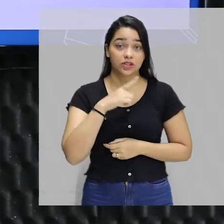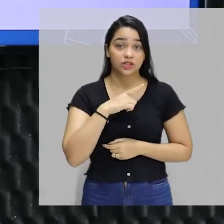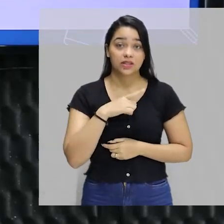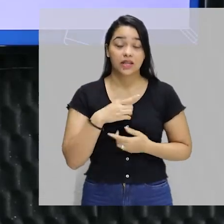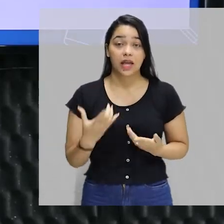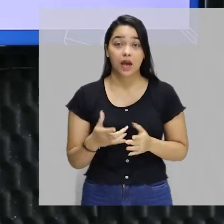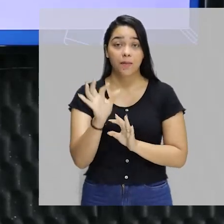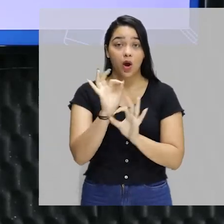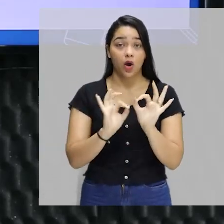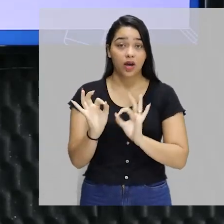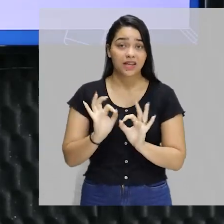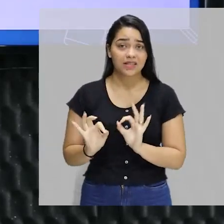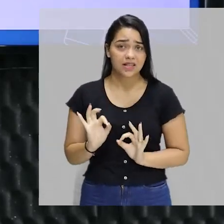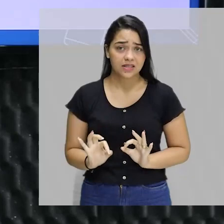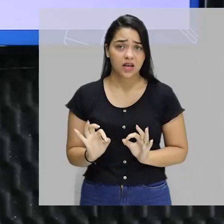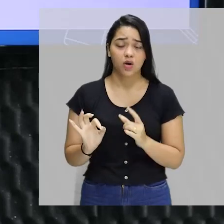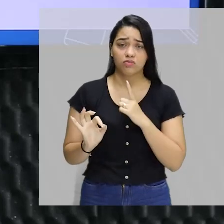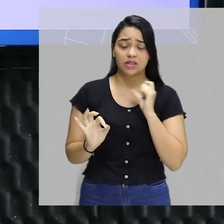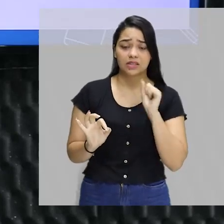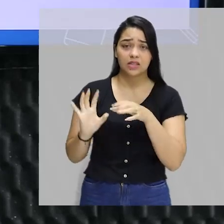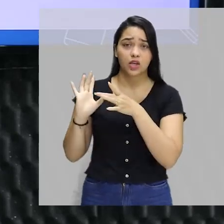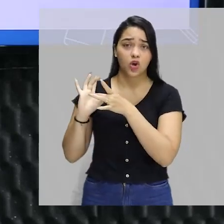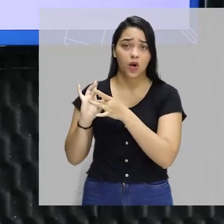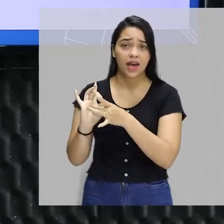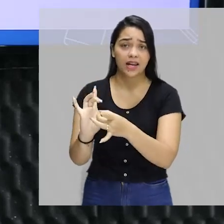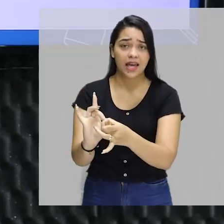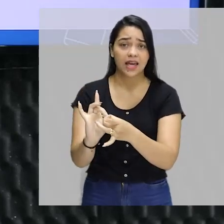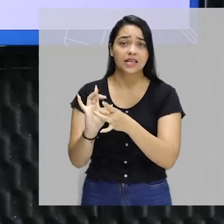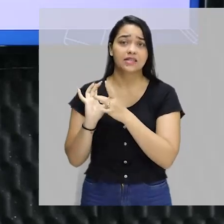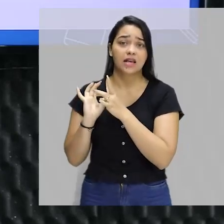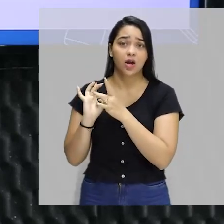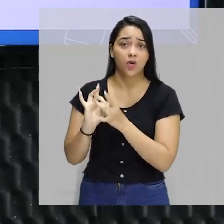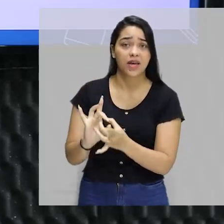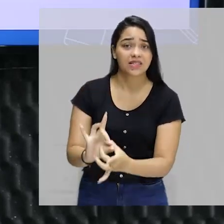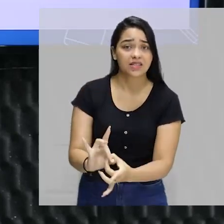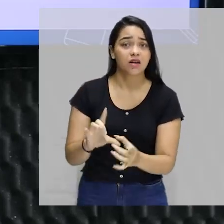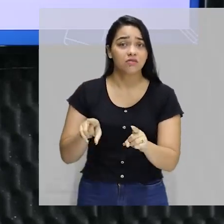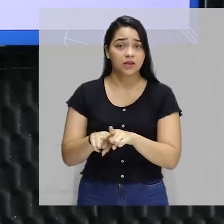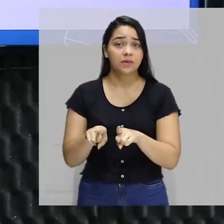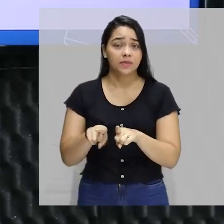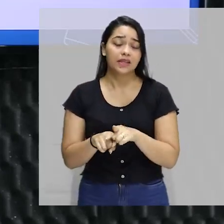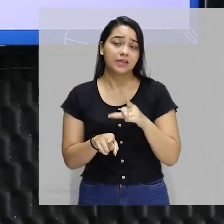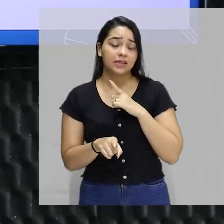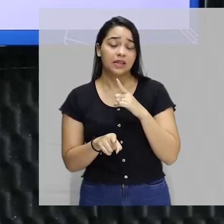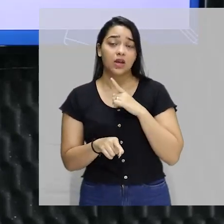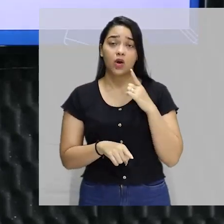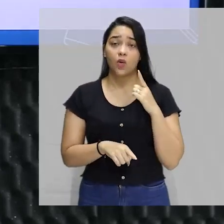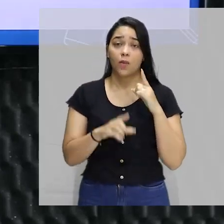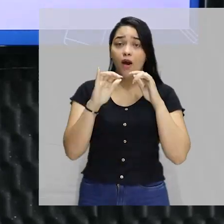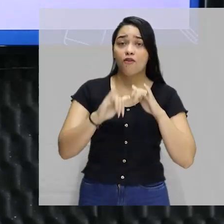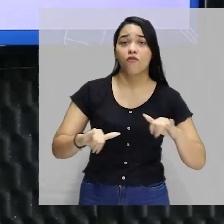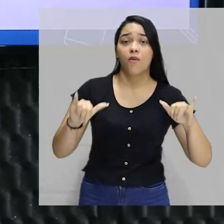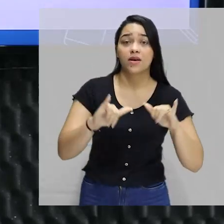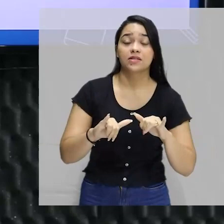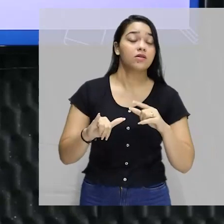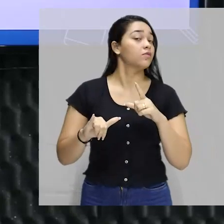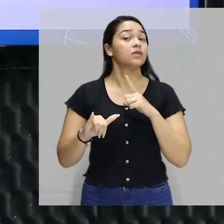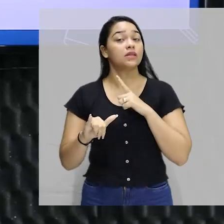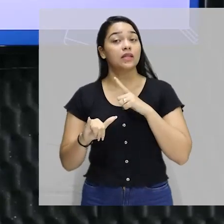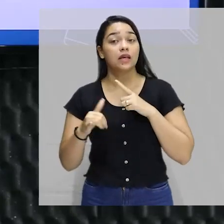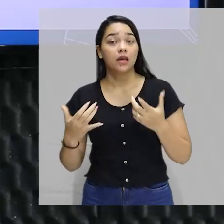uma organização, é que ele tenha coerência, é que ele tenha coesão, que ele passe uma informação, que ele passe